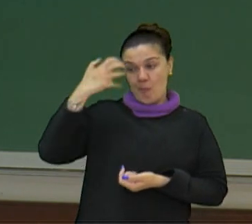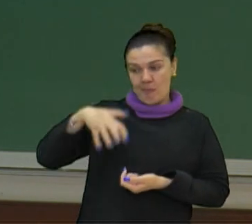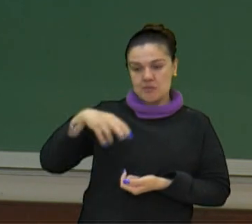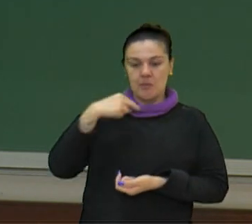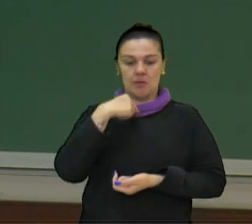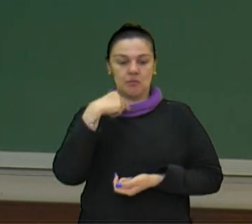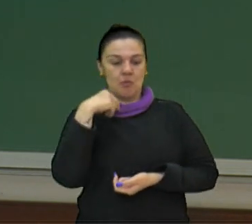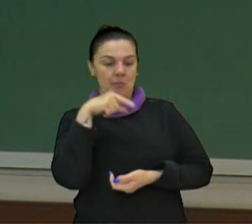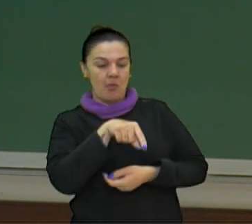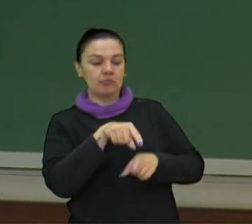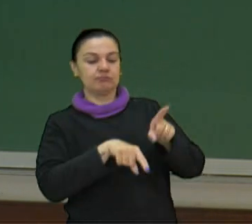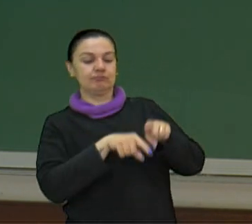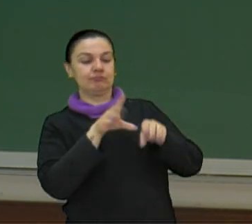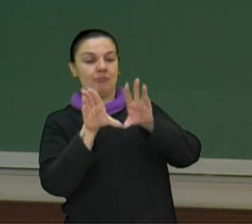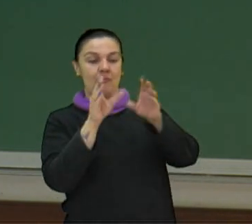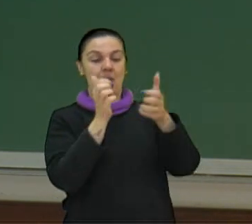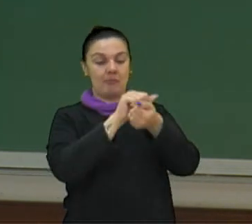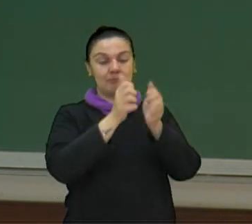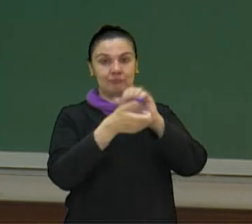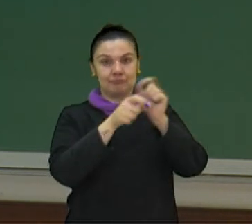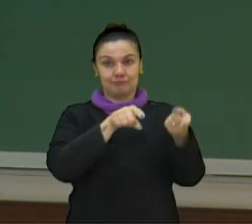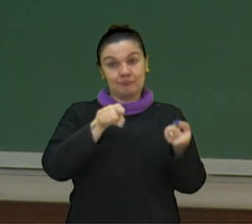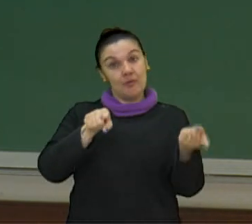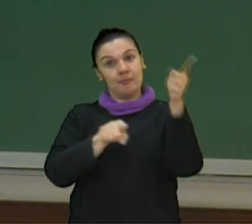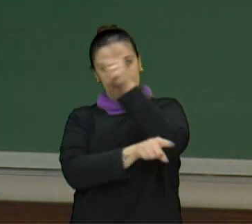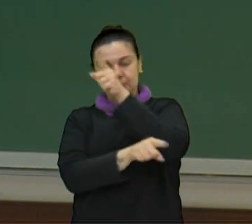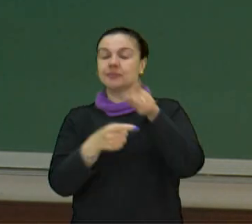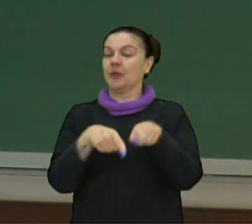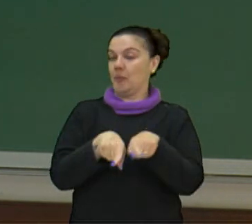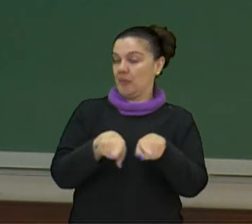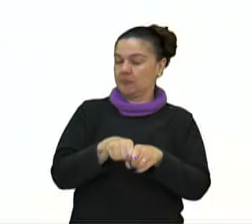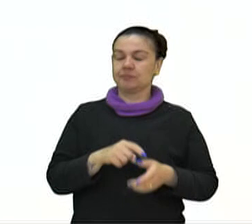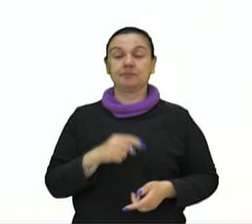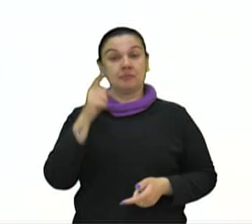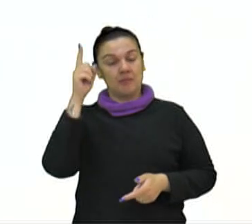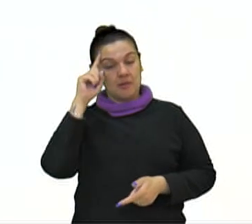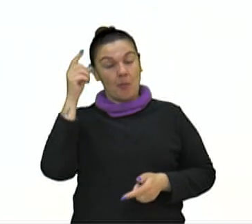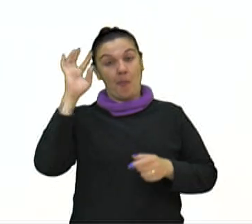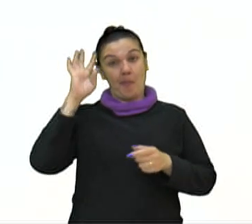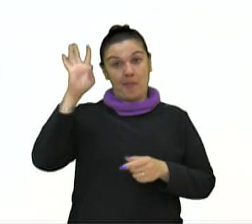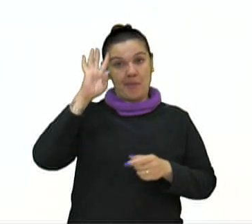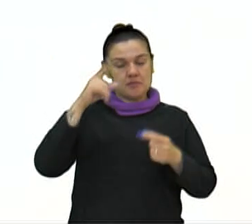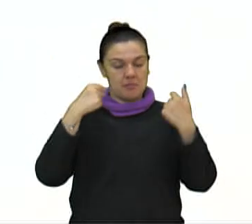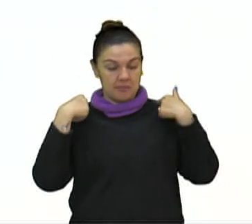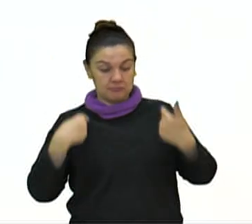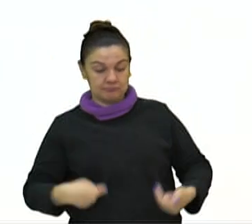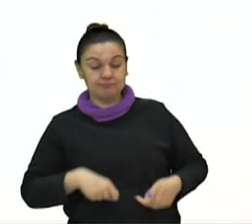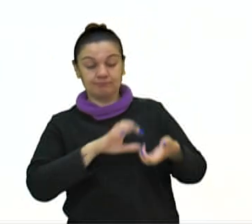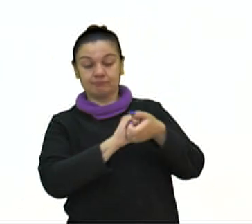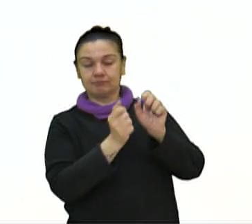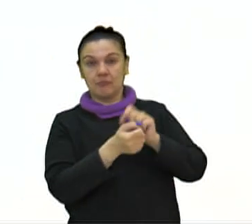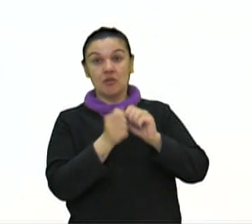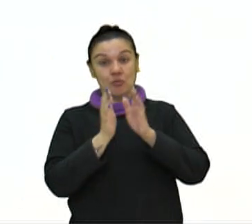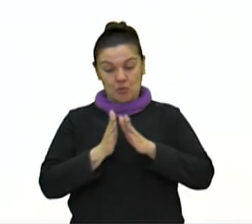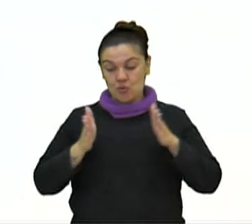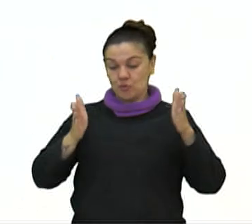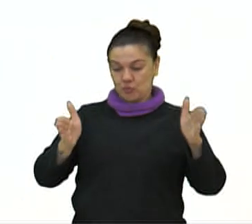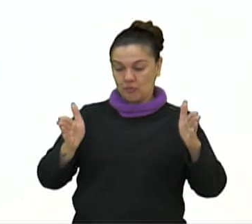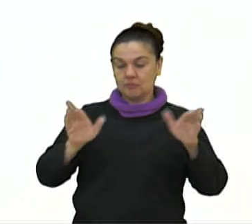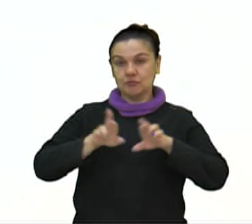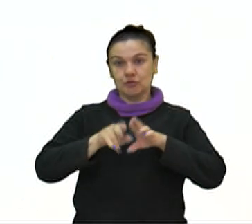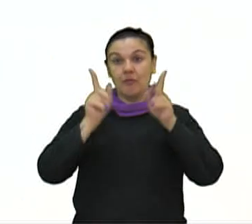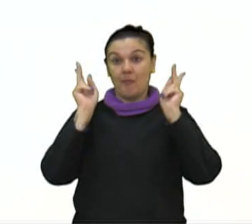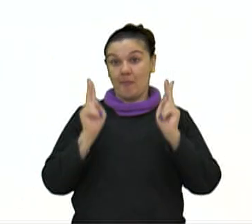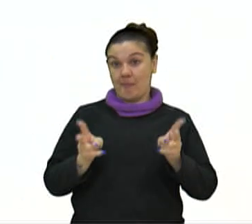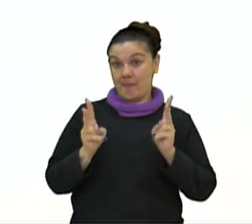atuar sobre as coisas físicas e vice-versa. O pensamento e a extensão são duas perspectivas distintas de uma